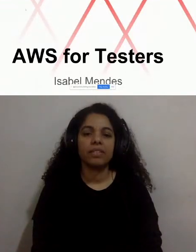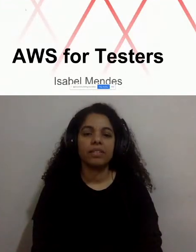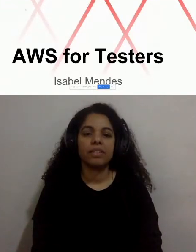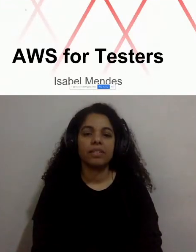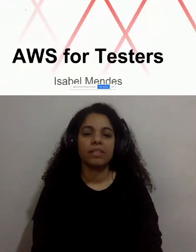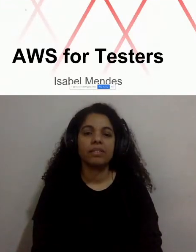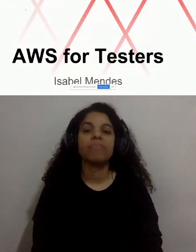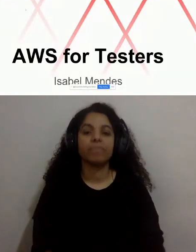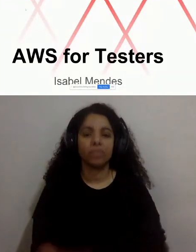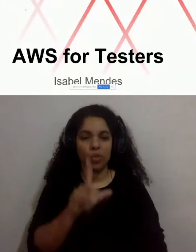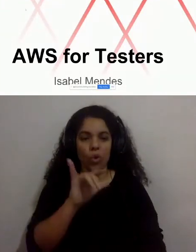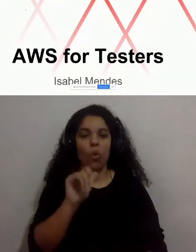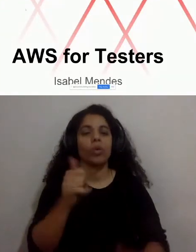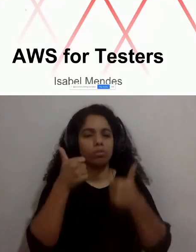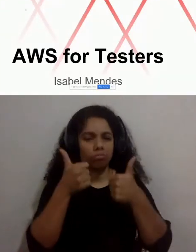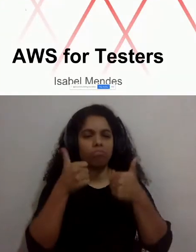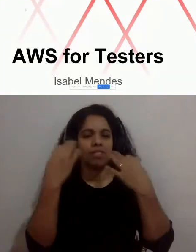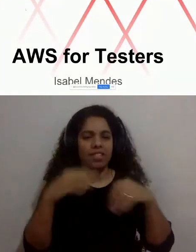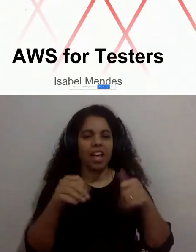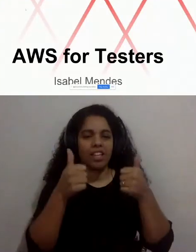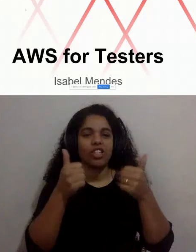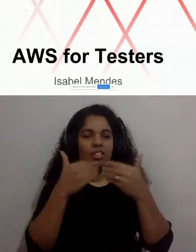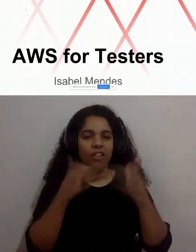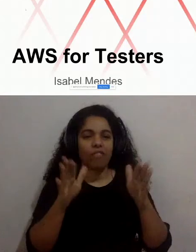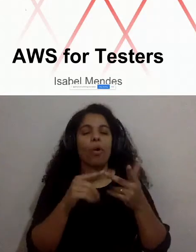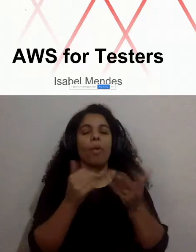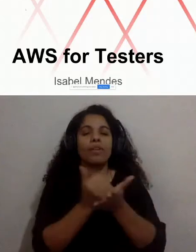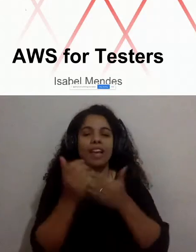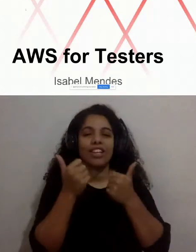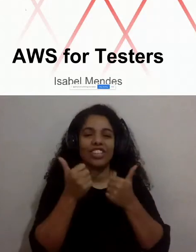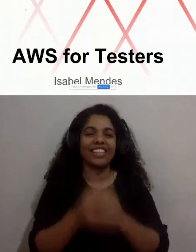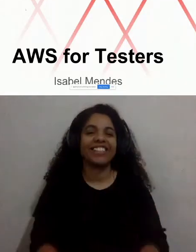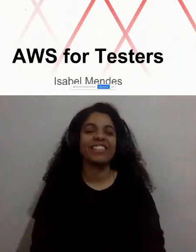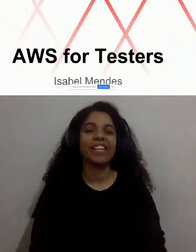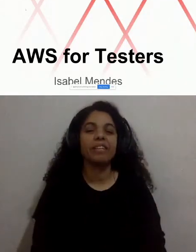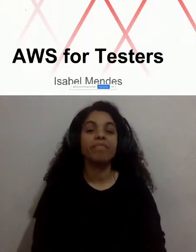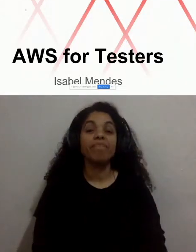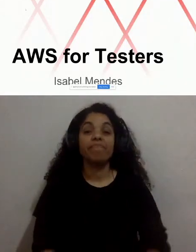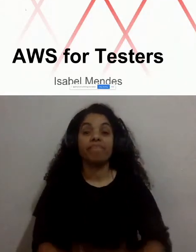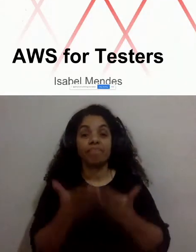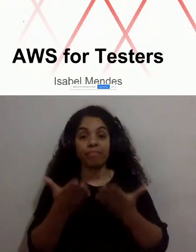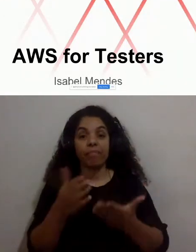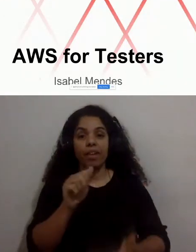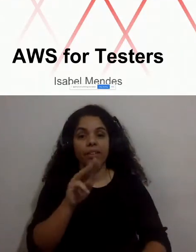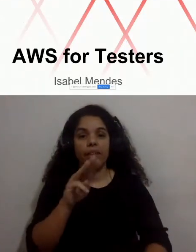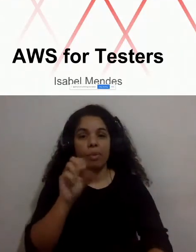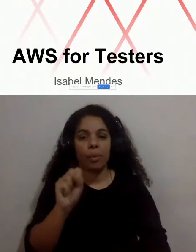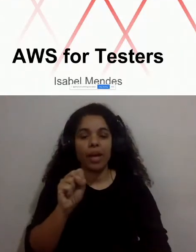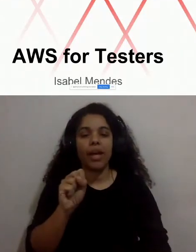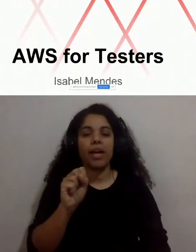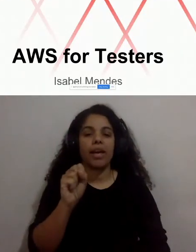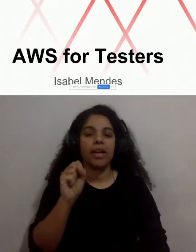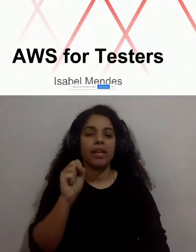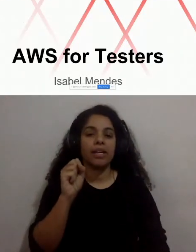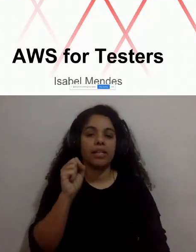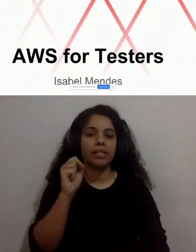Tá certinho. Certinho? Então vamos começar, gente. Aqui, AWS para testes,